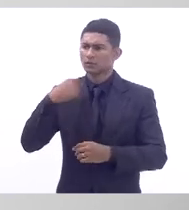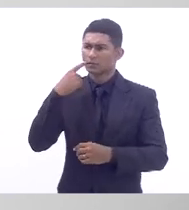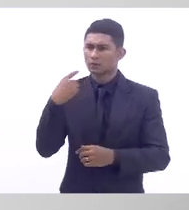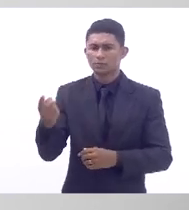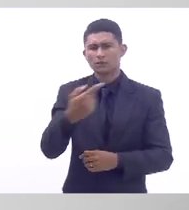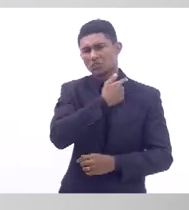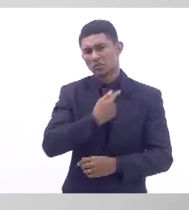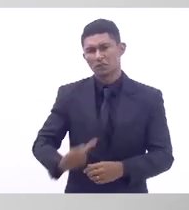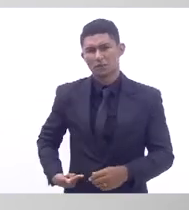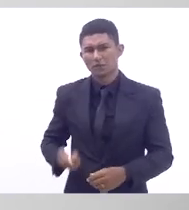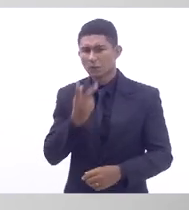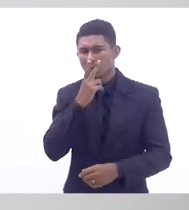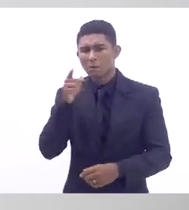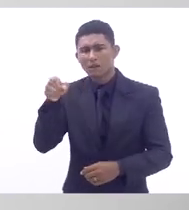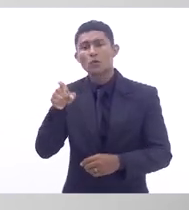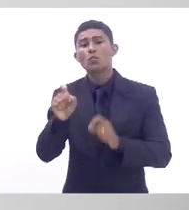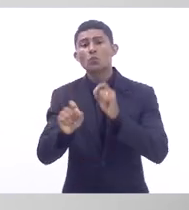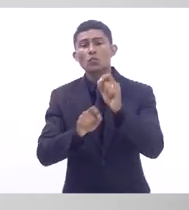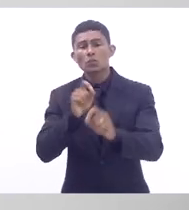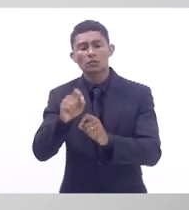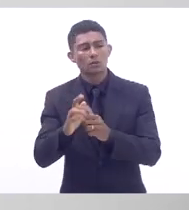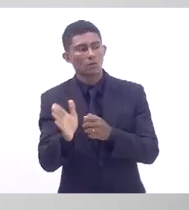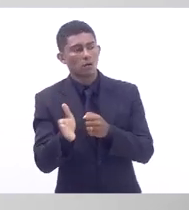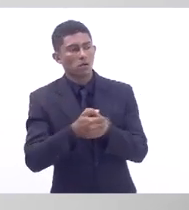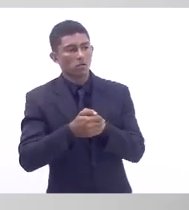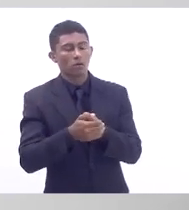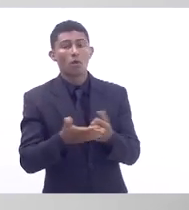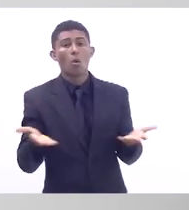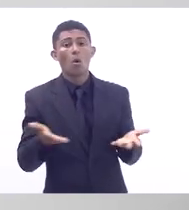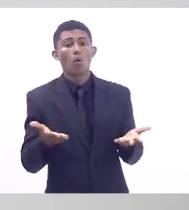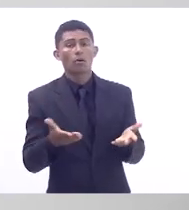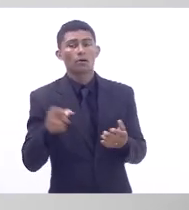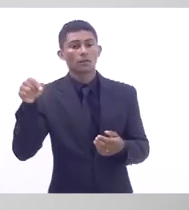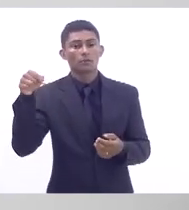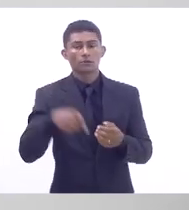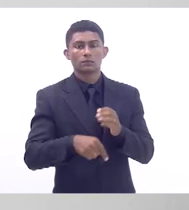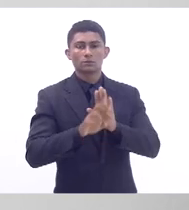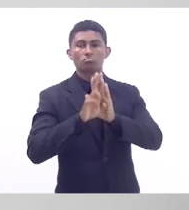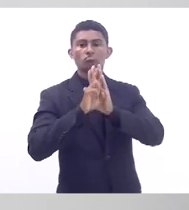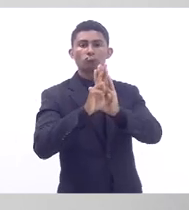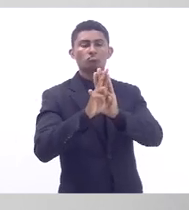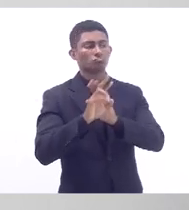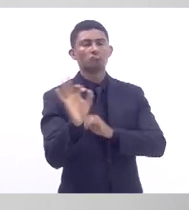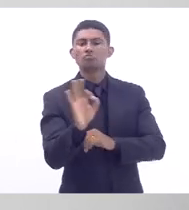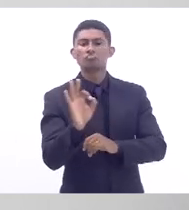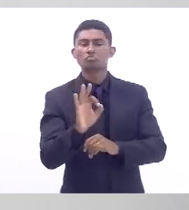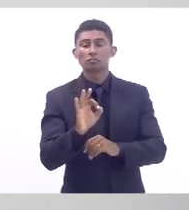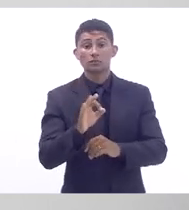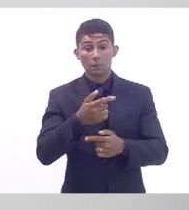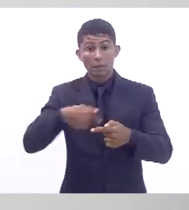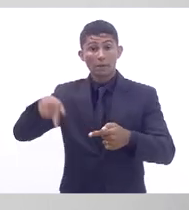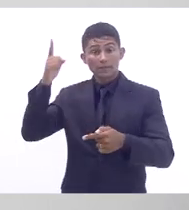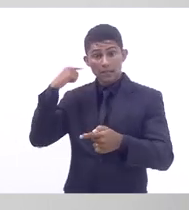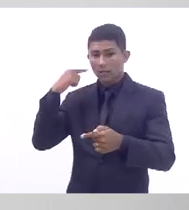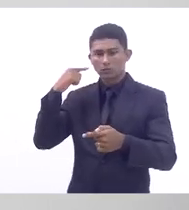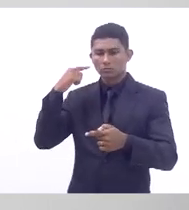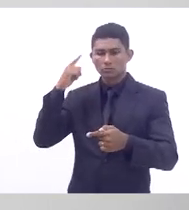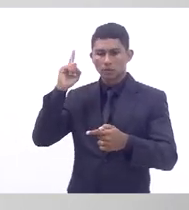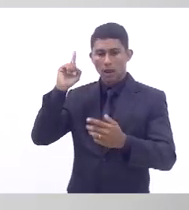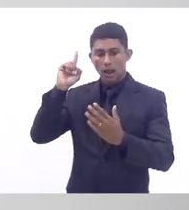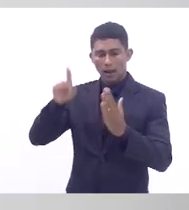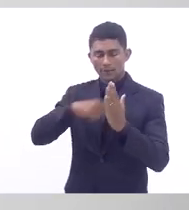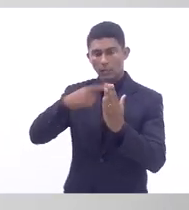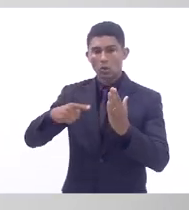Governo está visivelmente se escondendo não é à toa que hoje não teve nenhuma representação é uma coisa semana passada para essa semana a pedido do